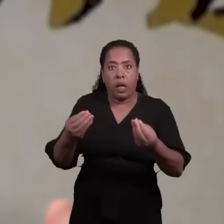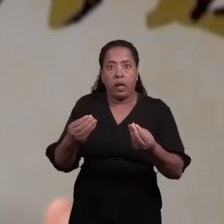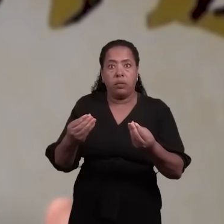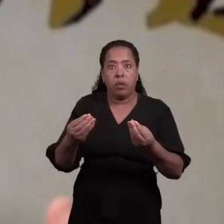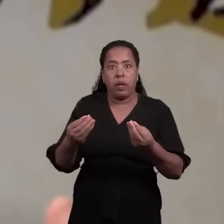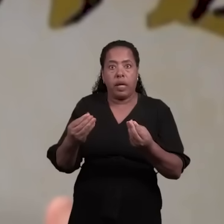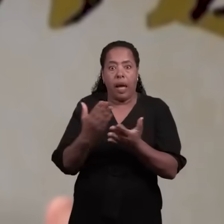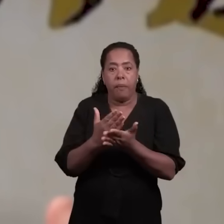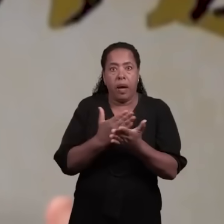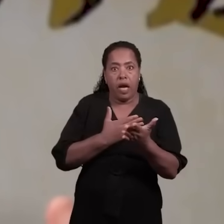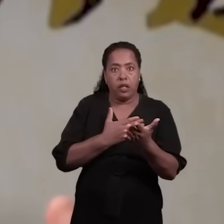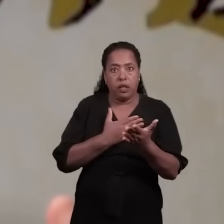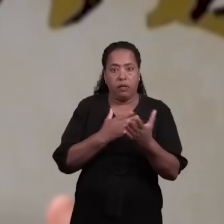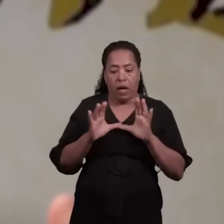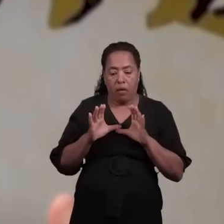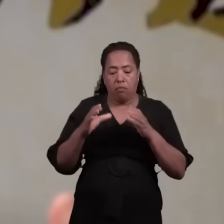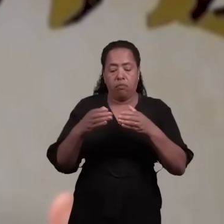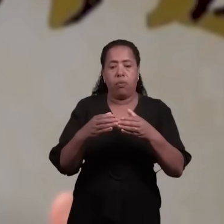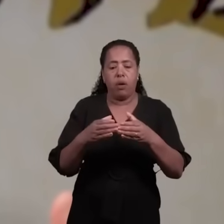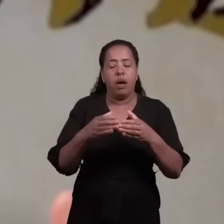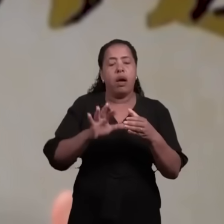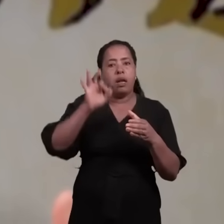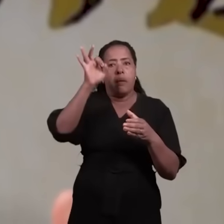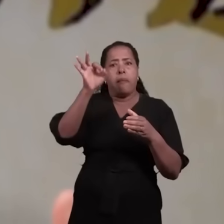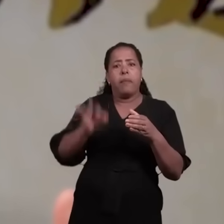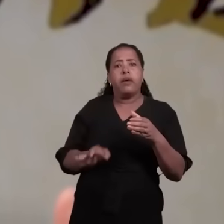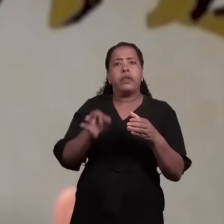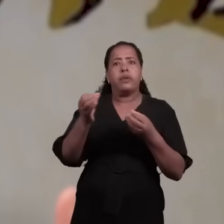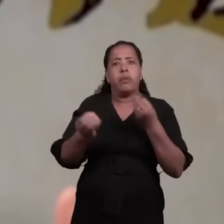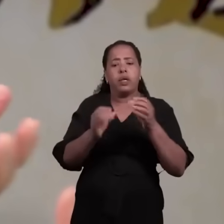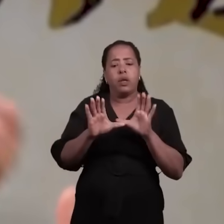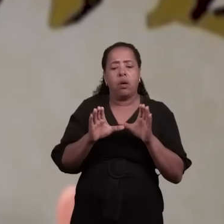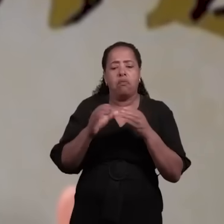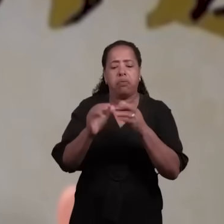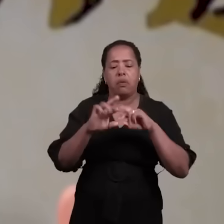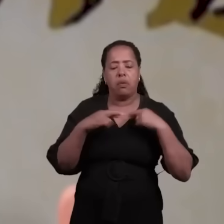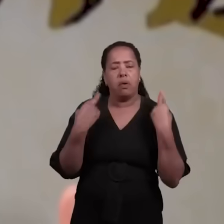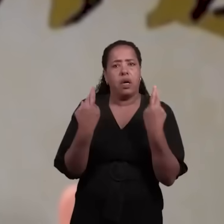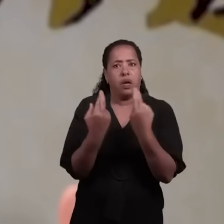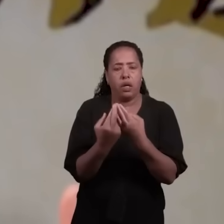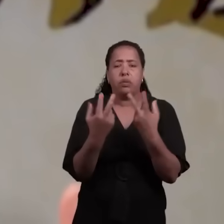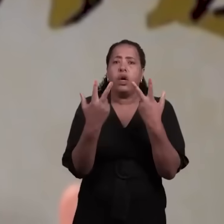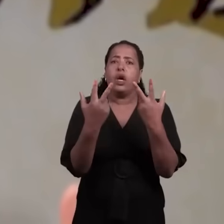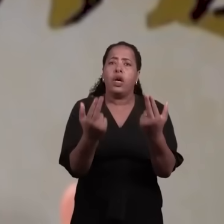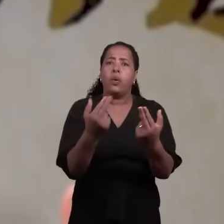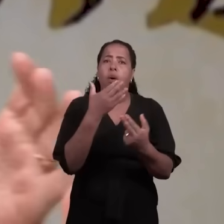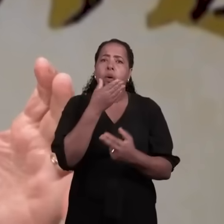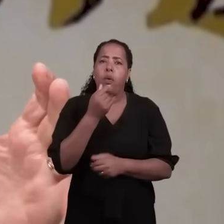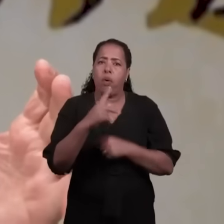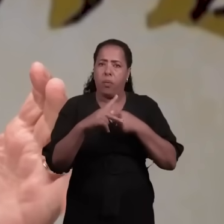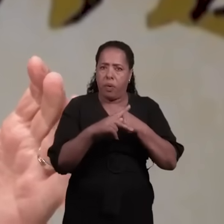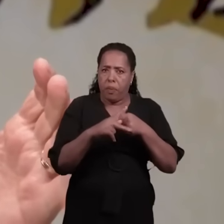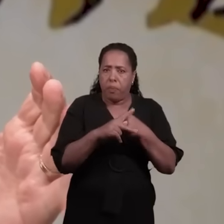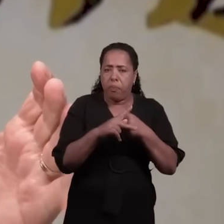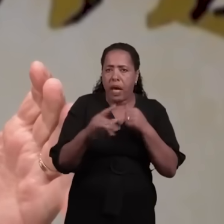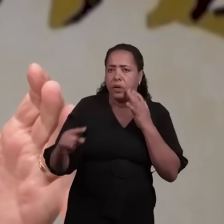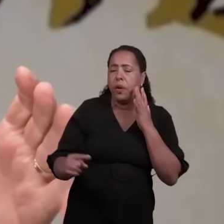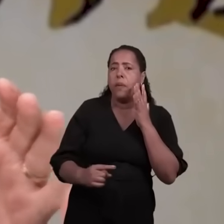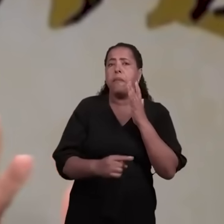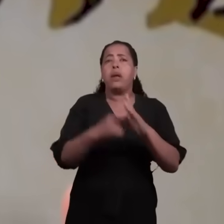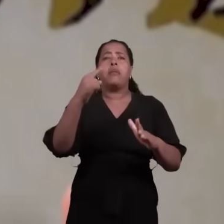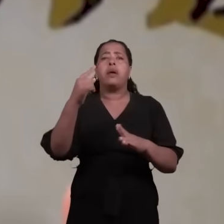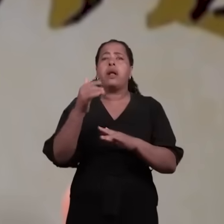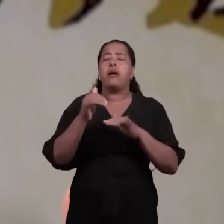vai ser aperfeiçoado no corpo. Claro. Então, o que vai acontecer? Foi como quando Pedro falou a primeira vez.